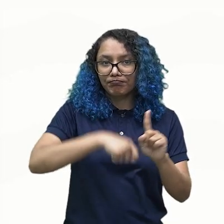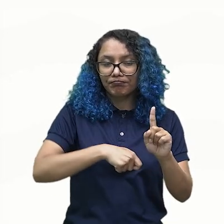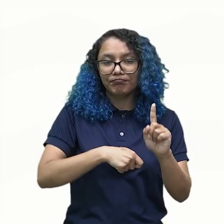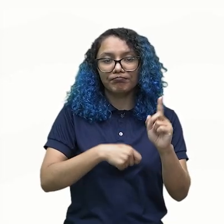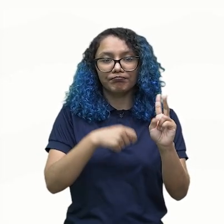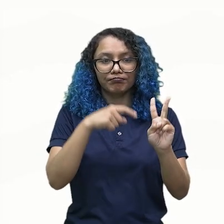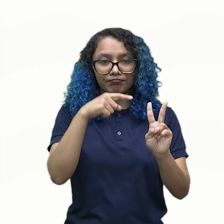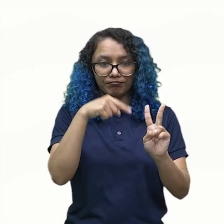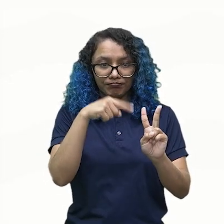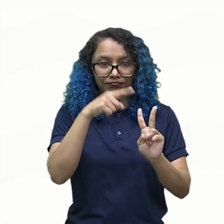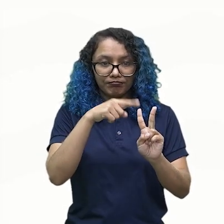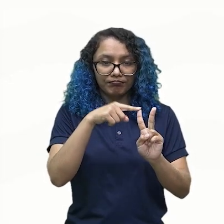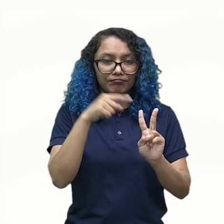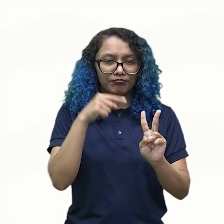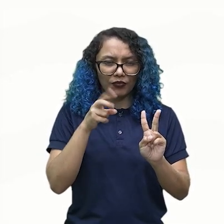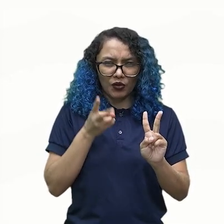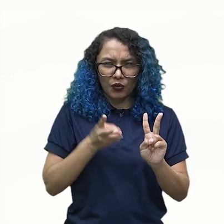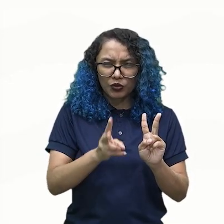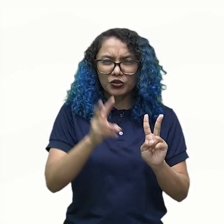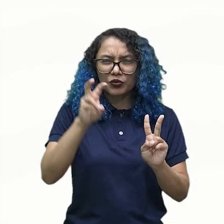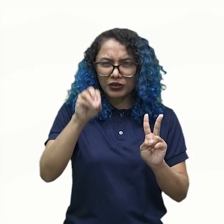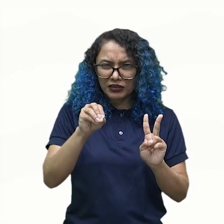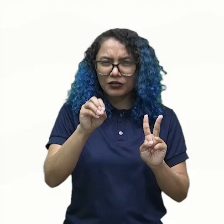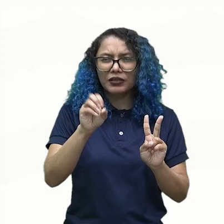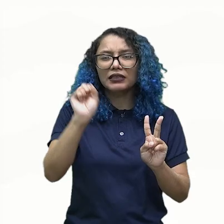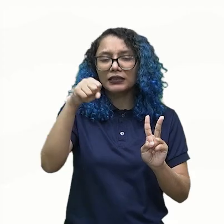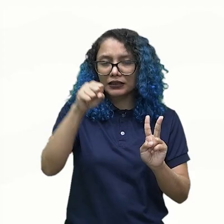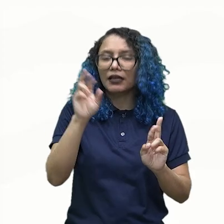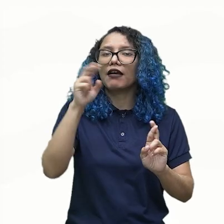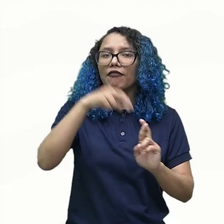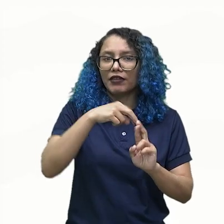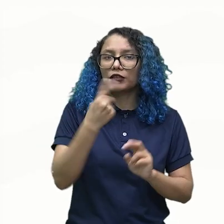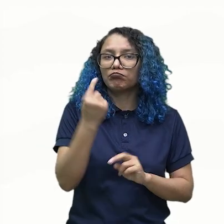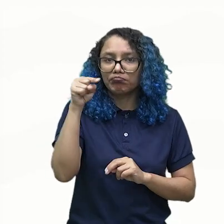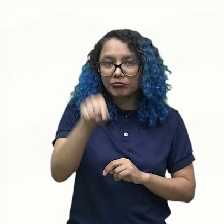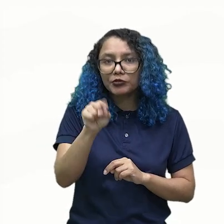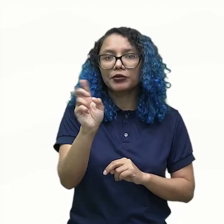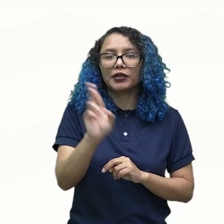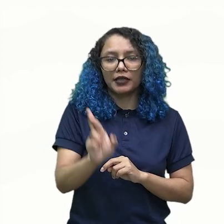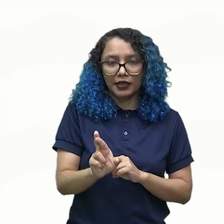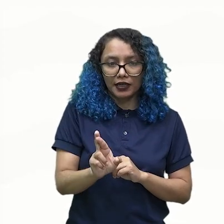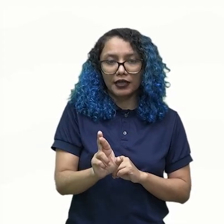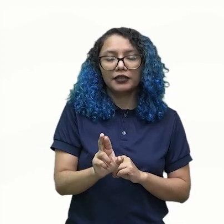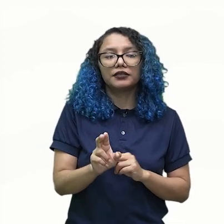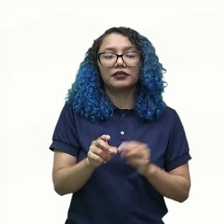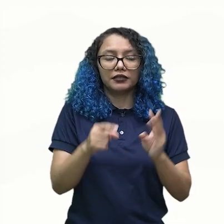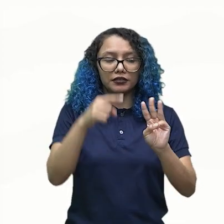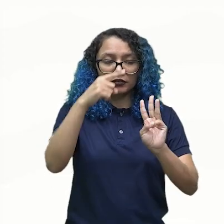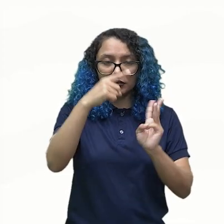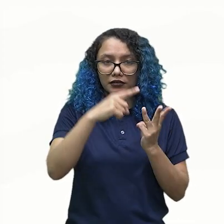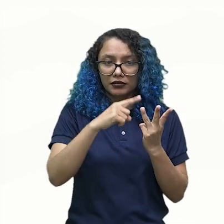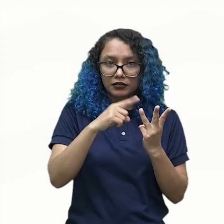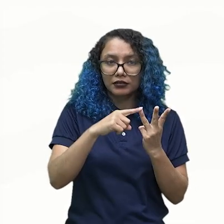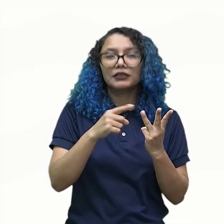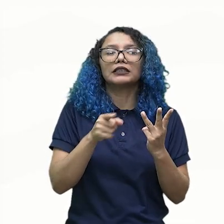ter 5% ainda dos mesmos R$1.000, que também vai continuar